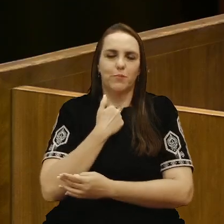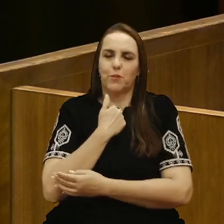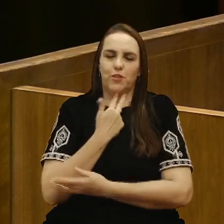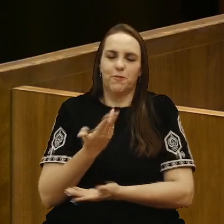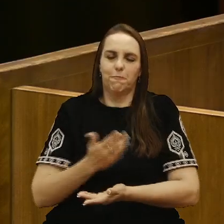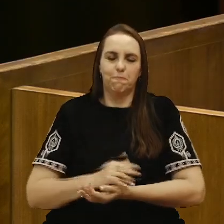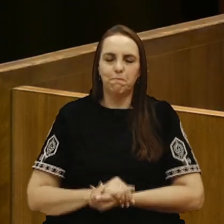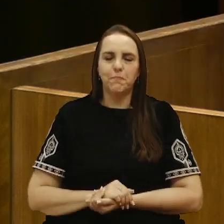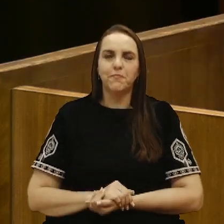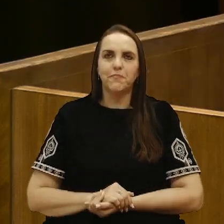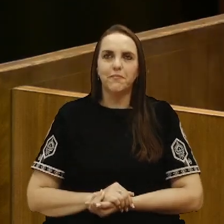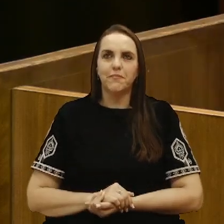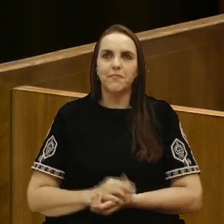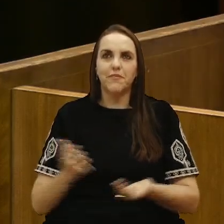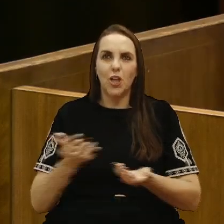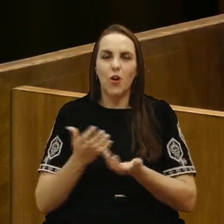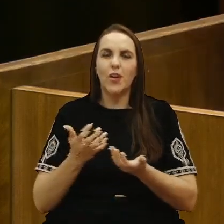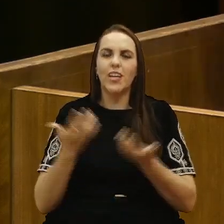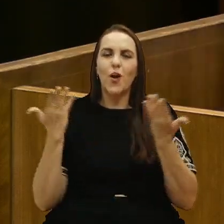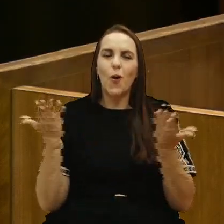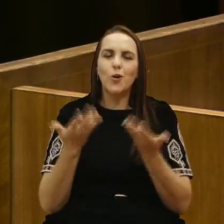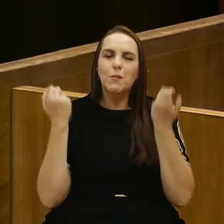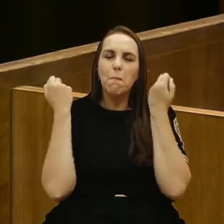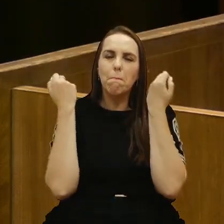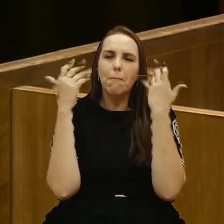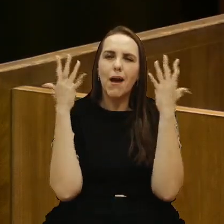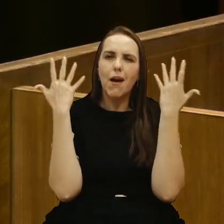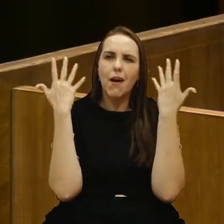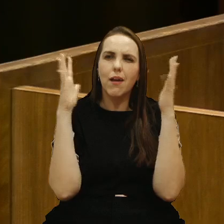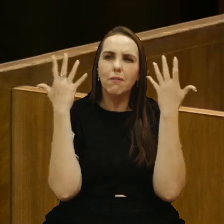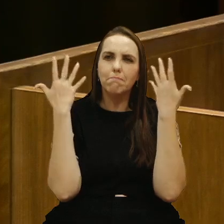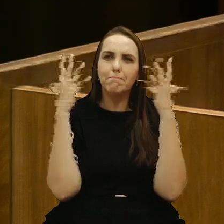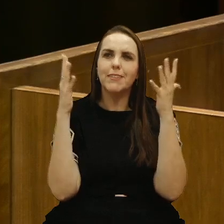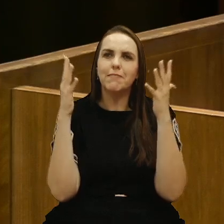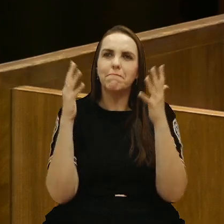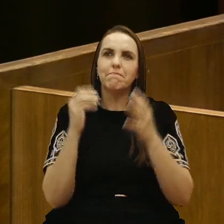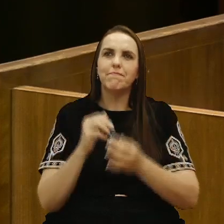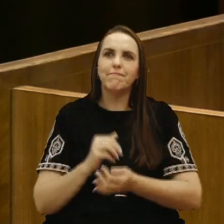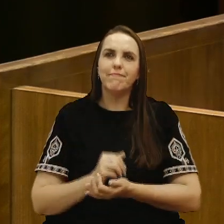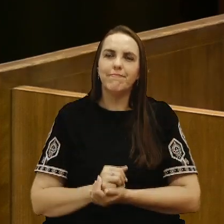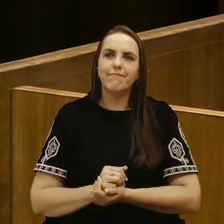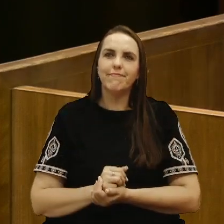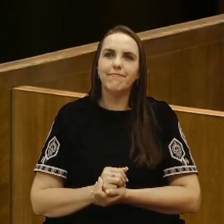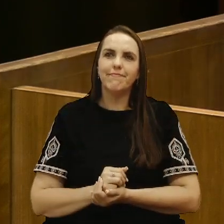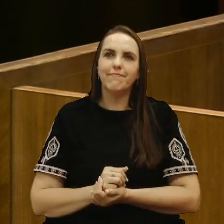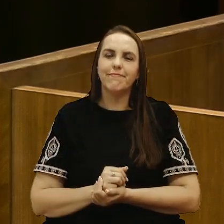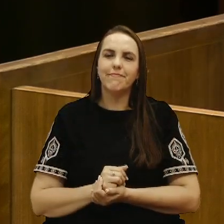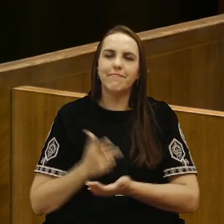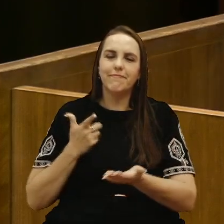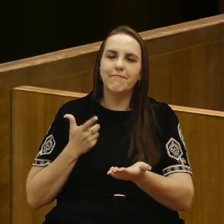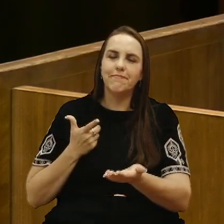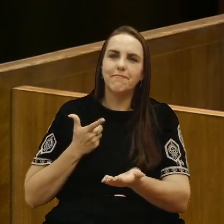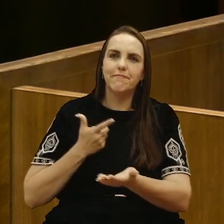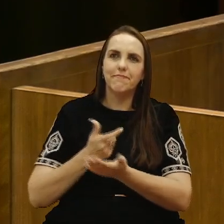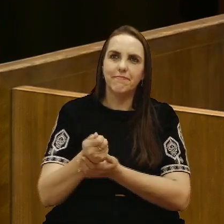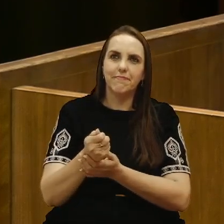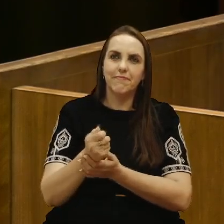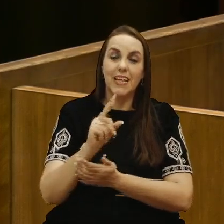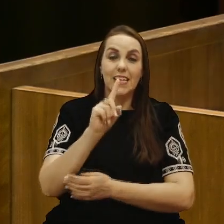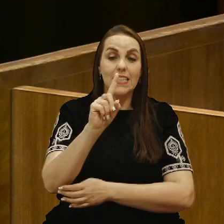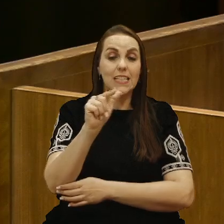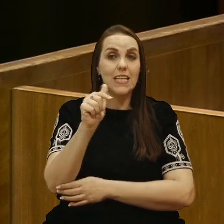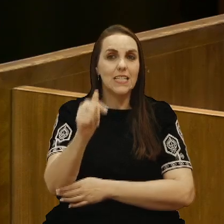queria hoje dar os parabéns para a aquisição das